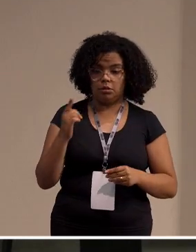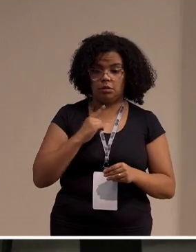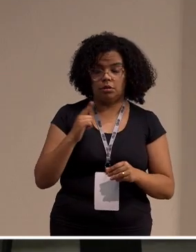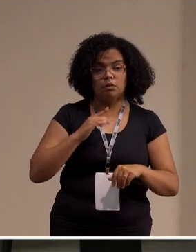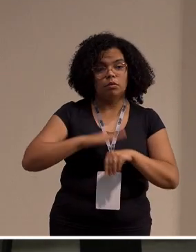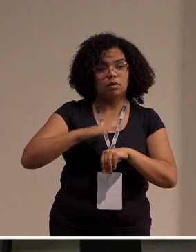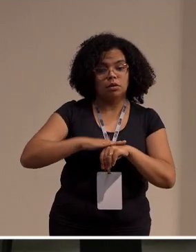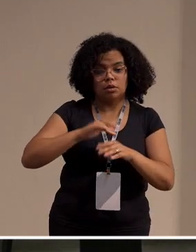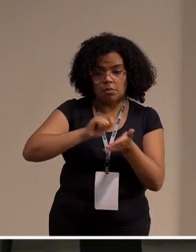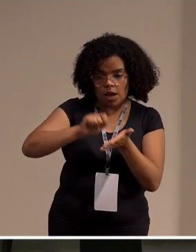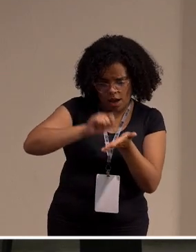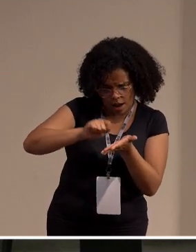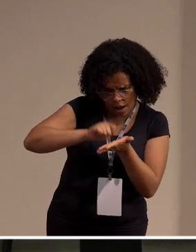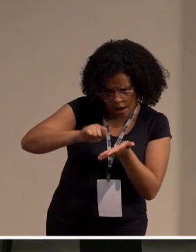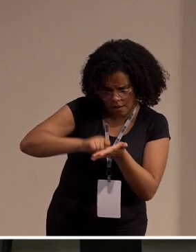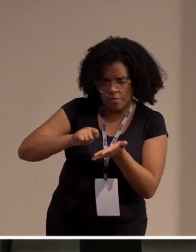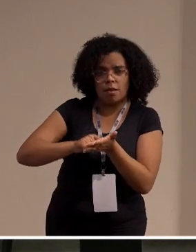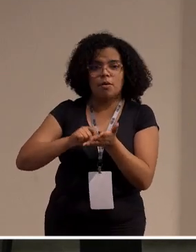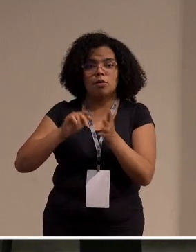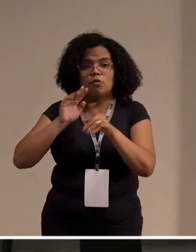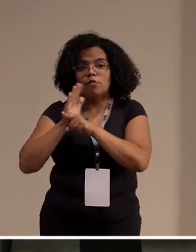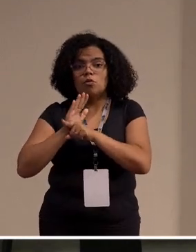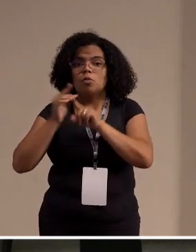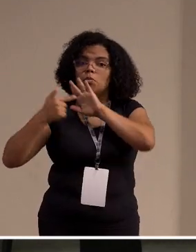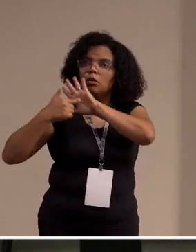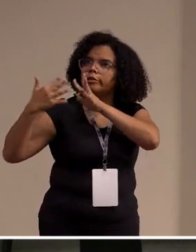maneira, que o filme apresenta brilhantemente.